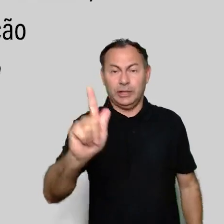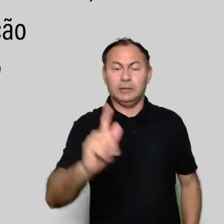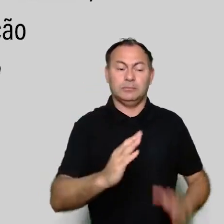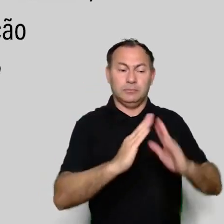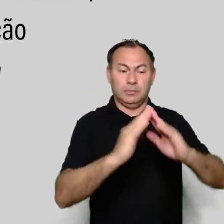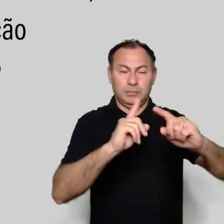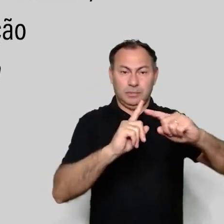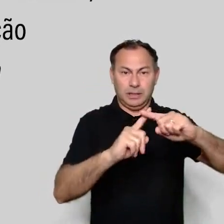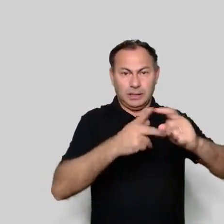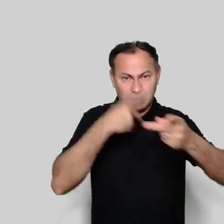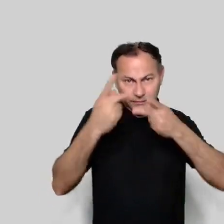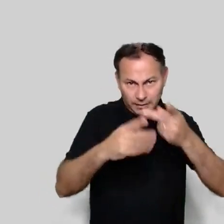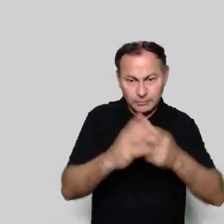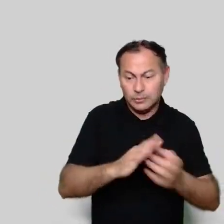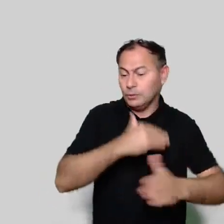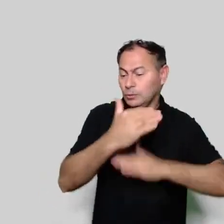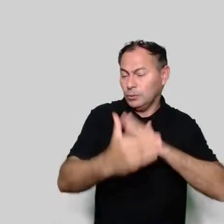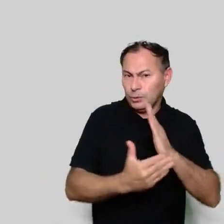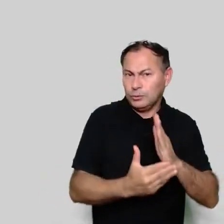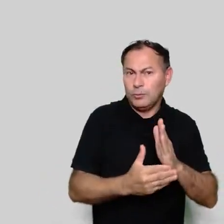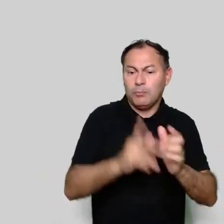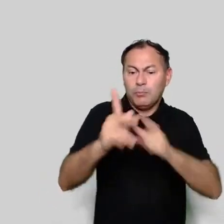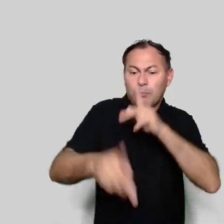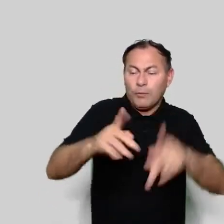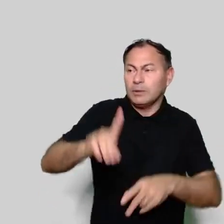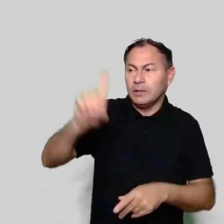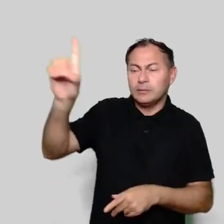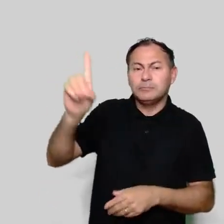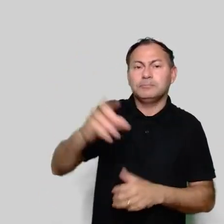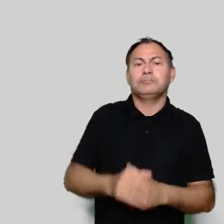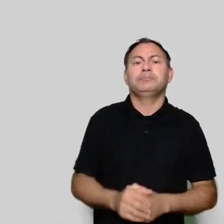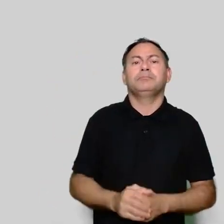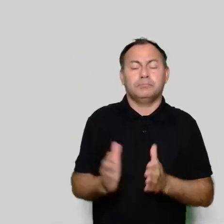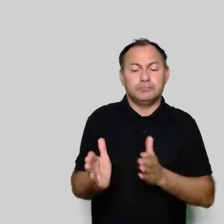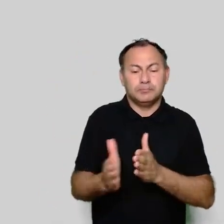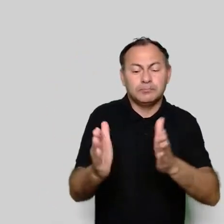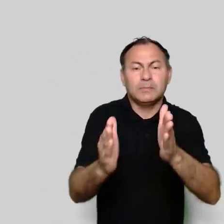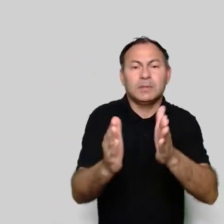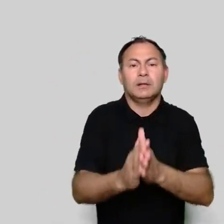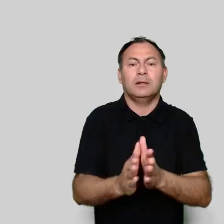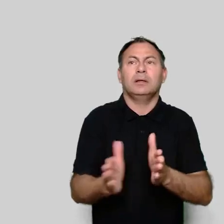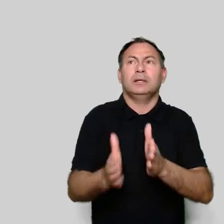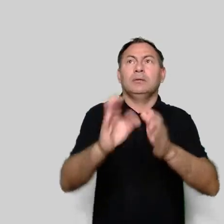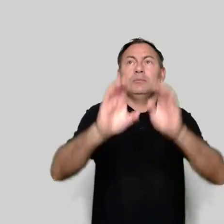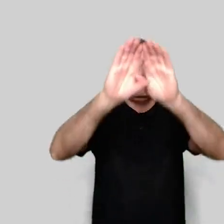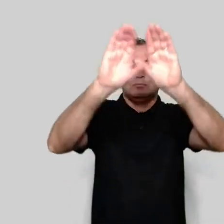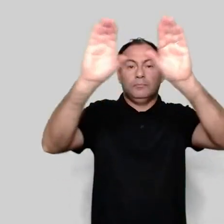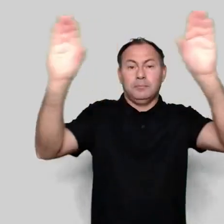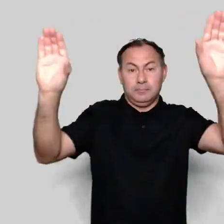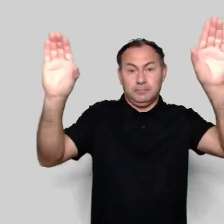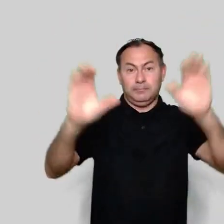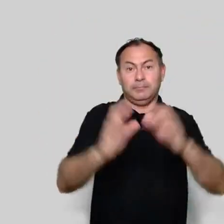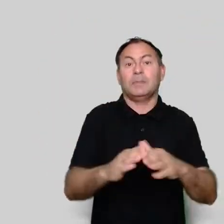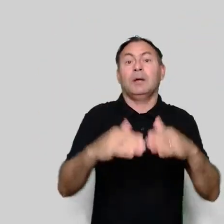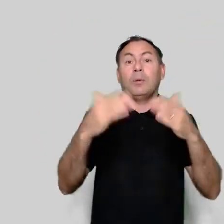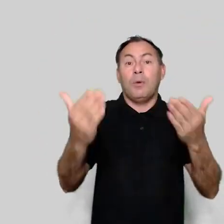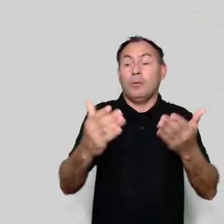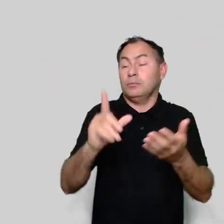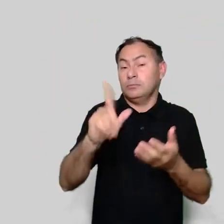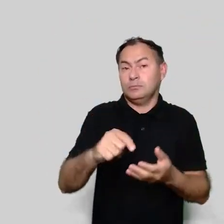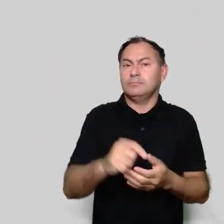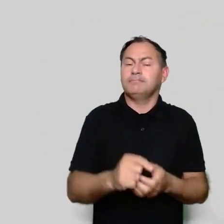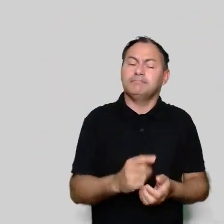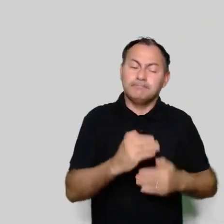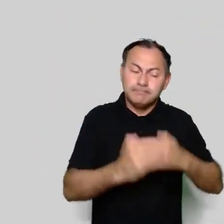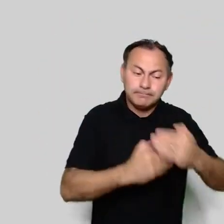igreja. Todos os membros do povo de Deus estão a caminho da pátria celeste, na qual